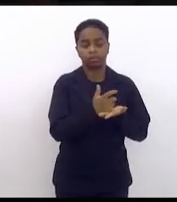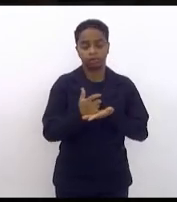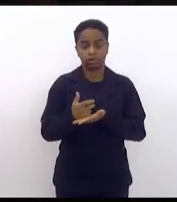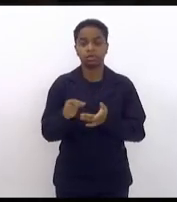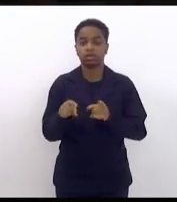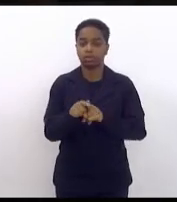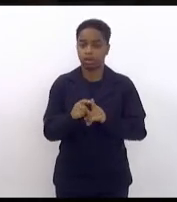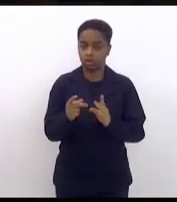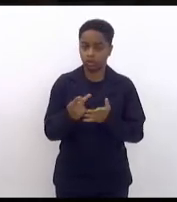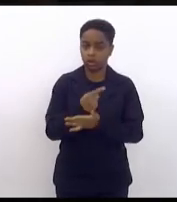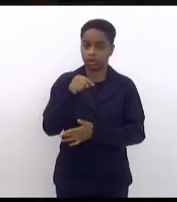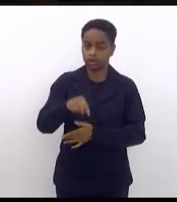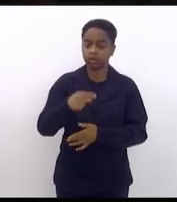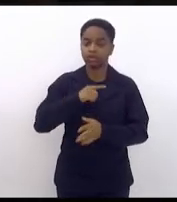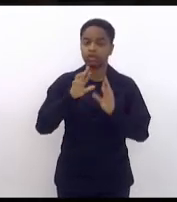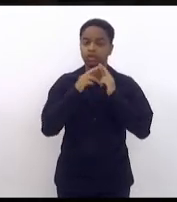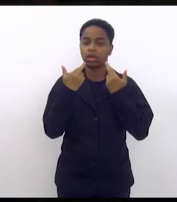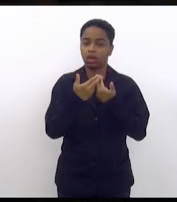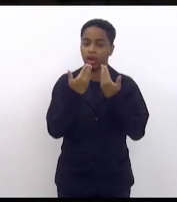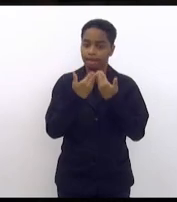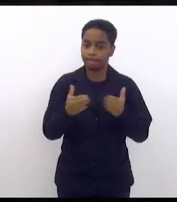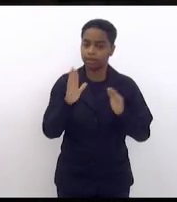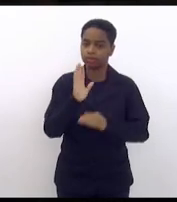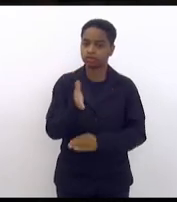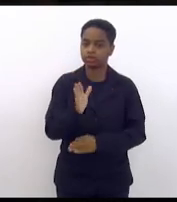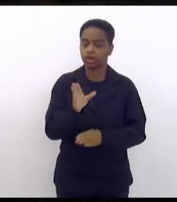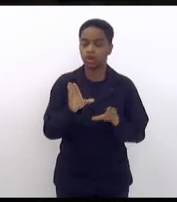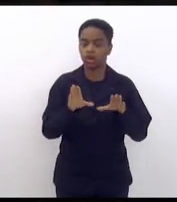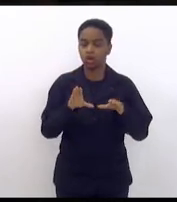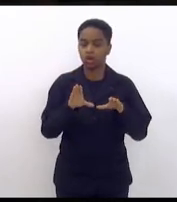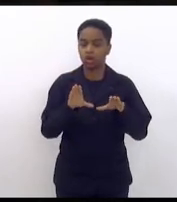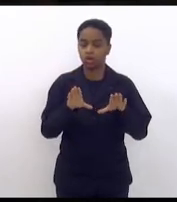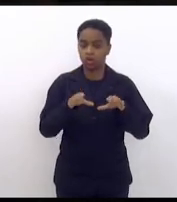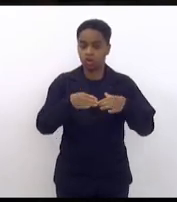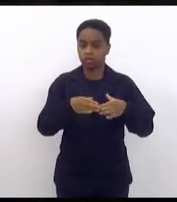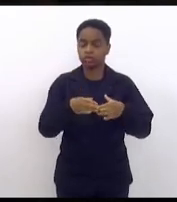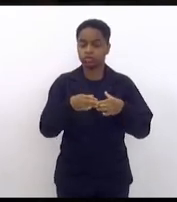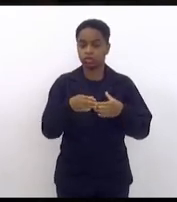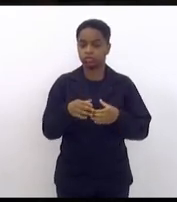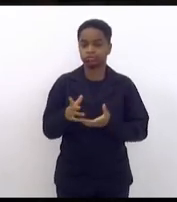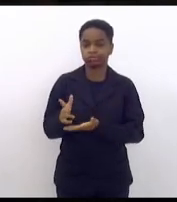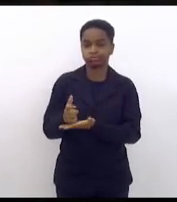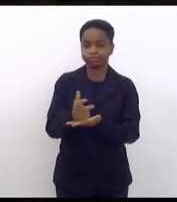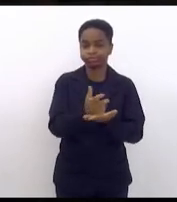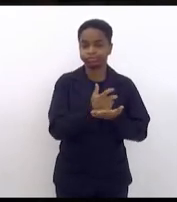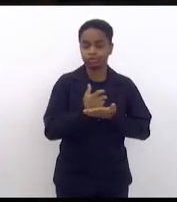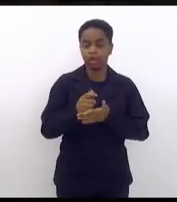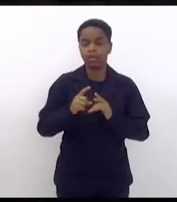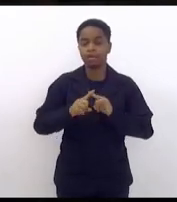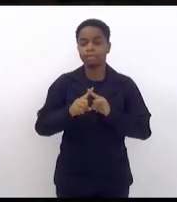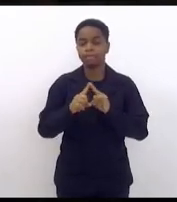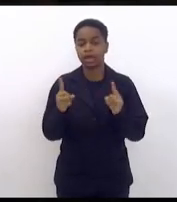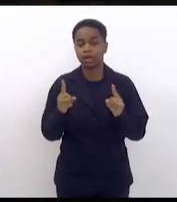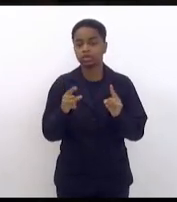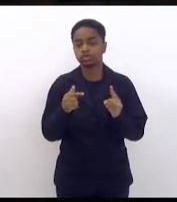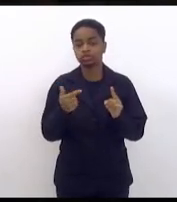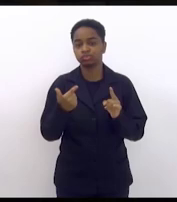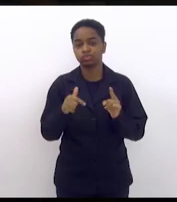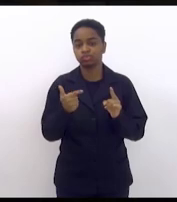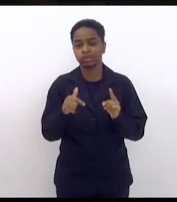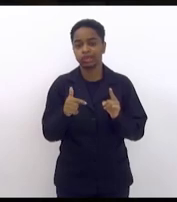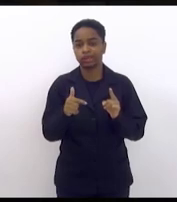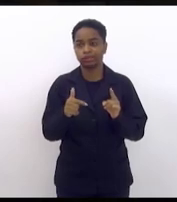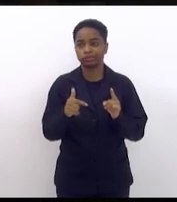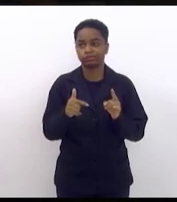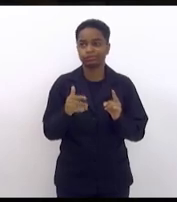já teve audiência pública na comissão de tributação, e nem sinal de horizonte para